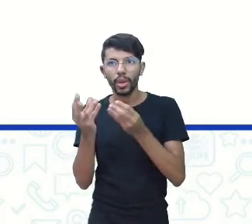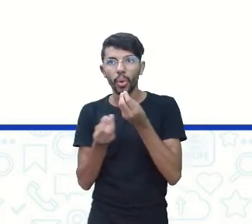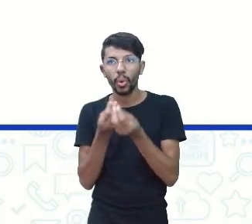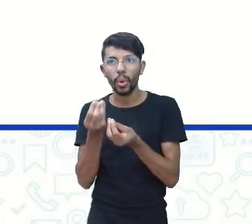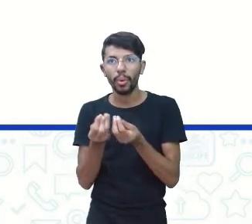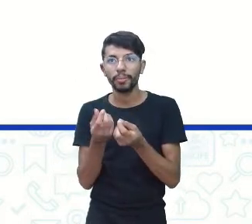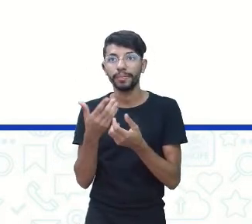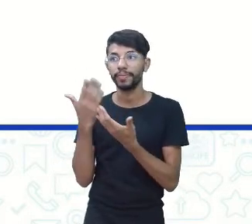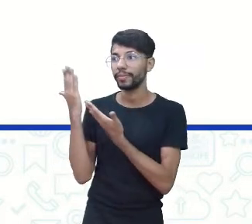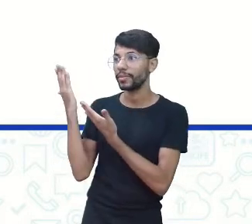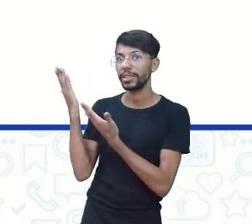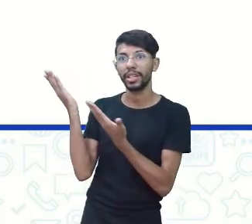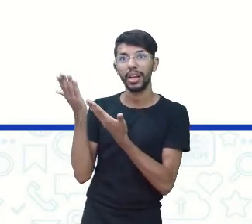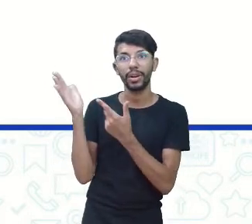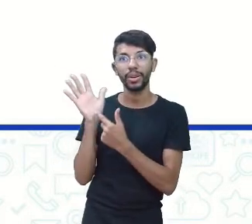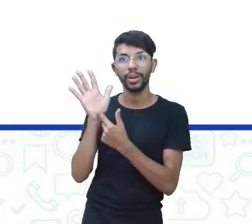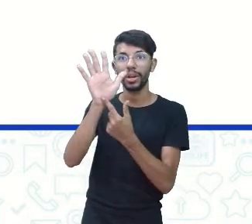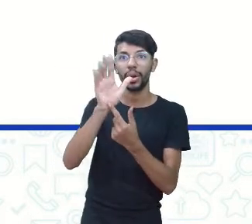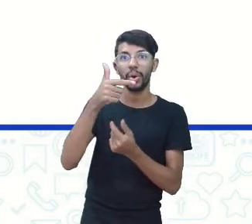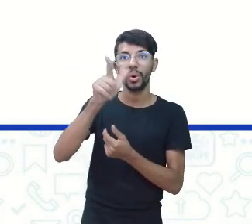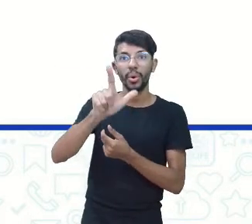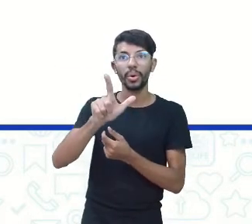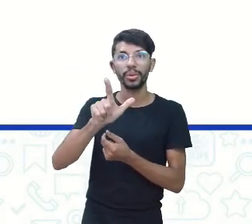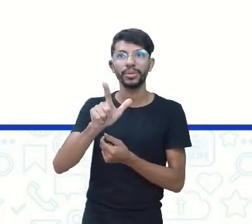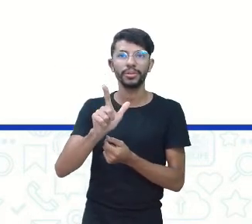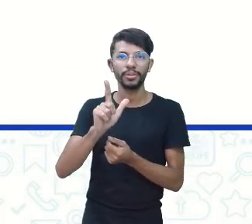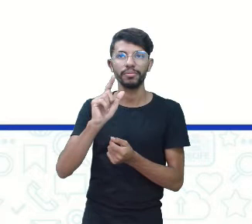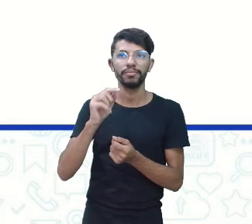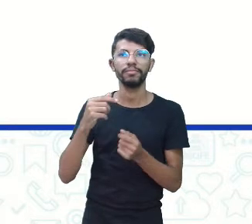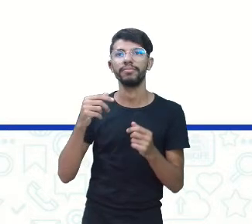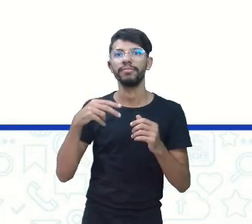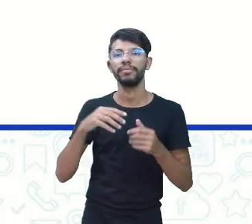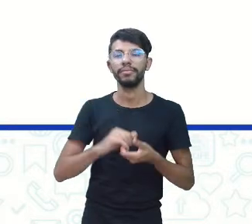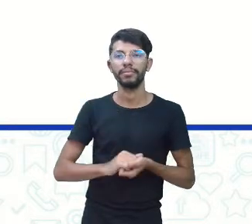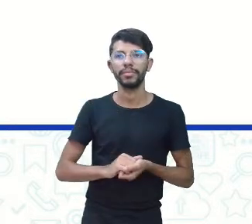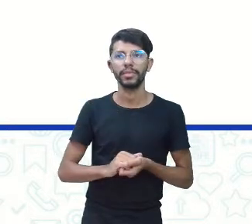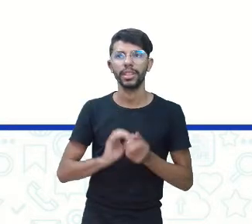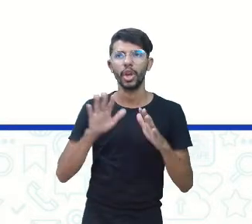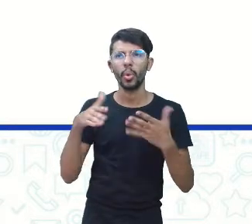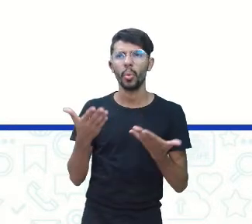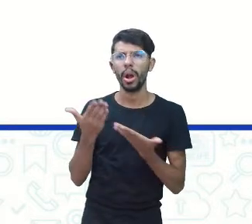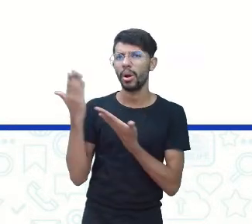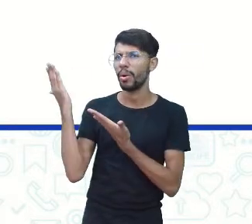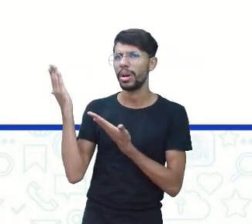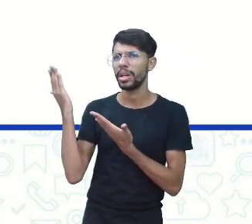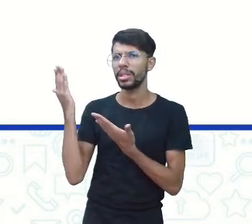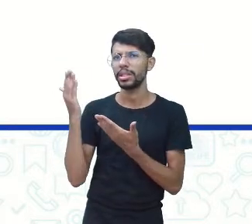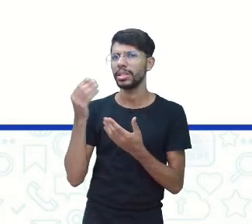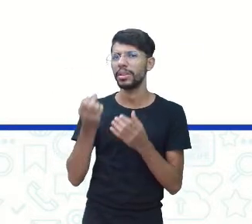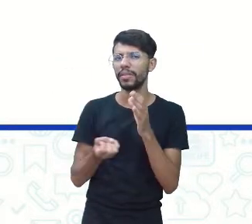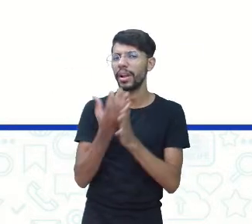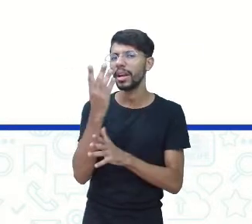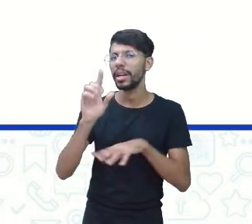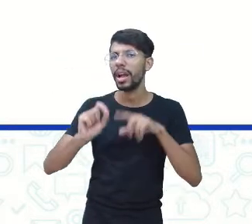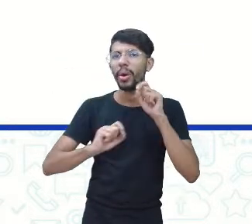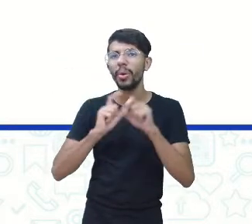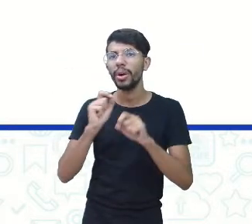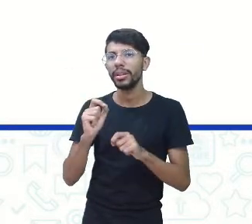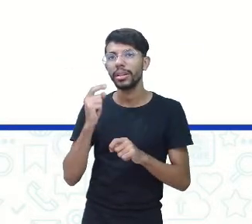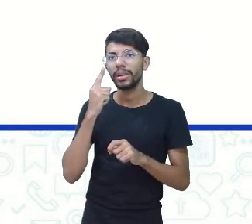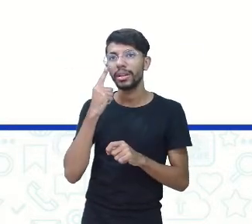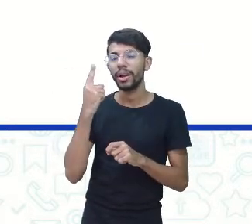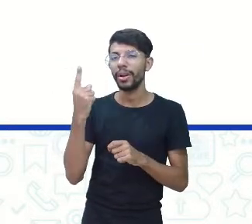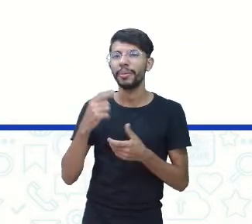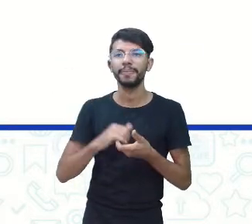aí agora eu trouxe já outro planificado, ó, trouxe outro prisma já aberto. E aí, qual será o prisma que vai formar agora? Olha